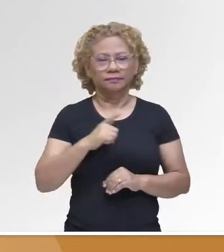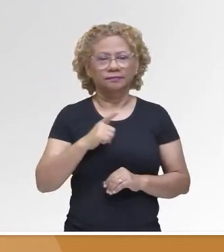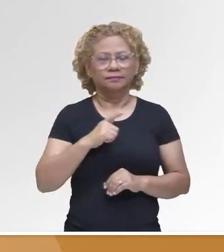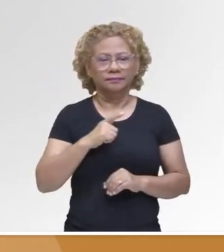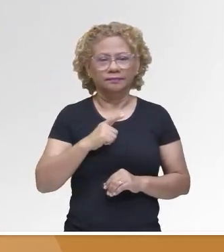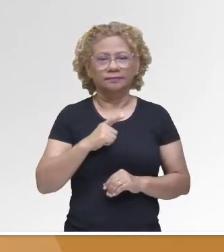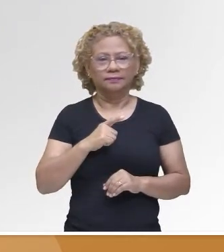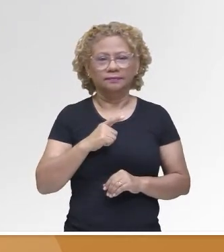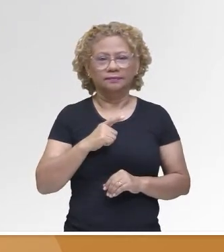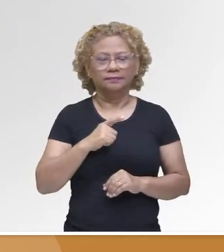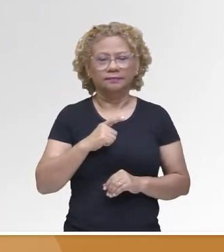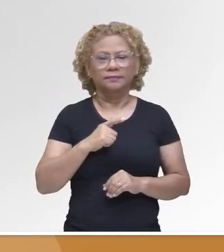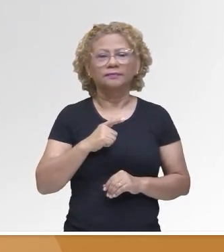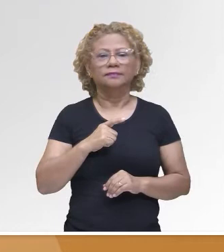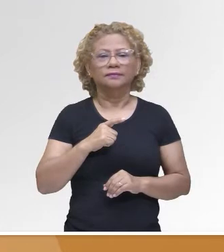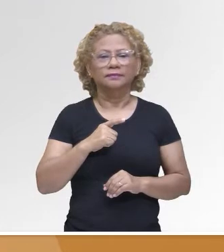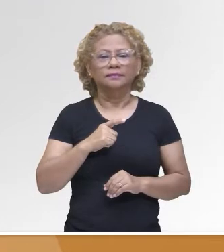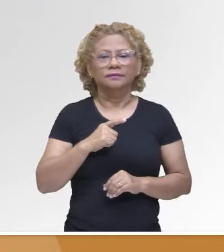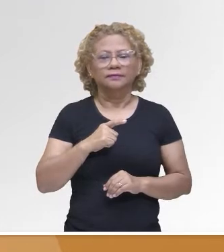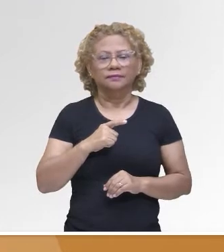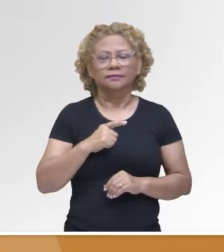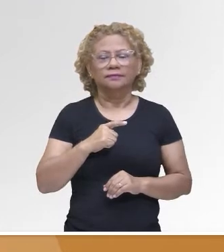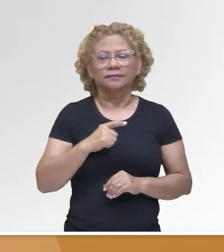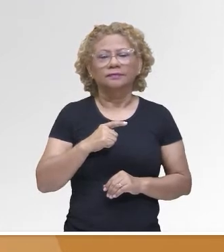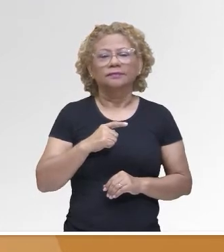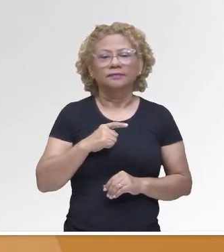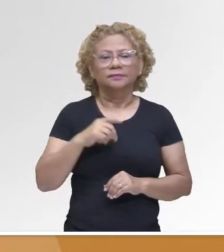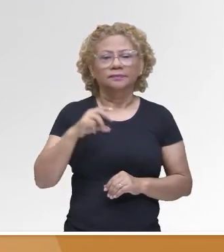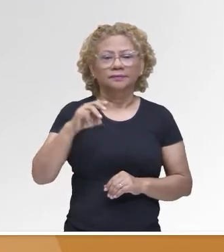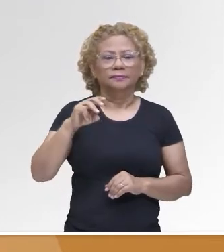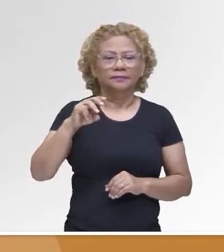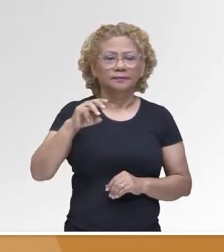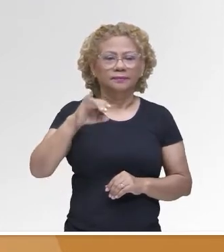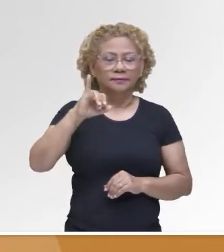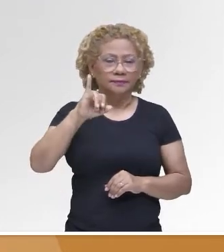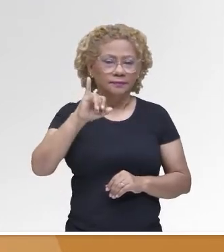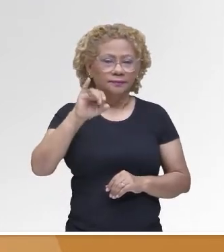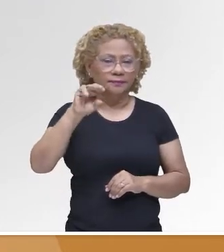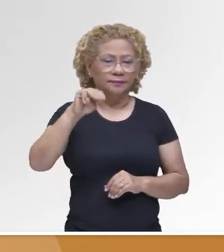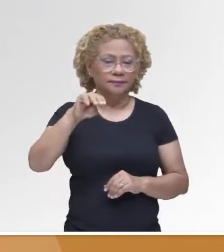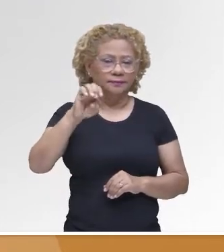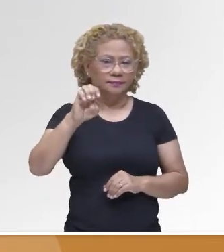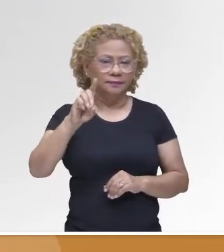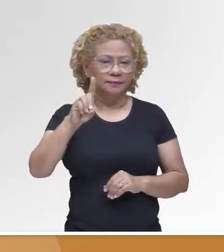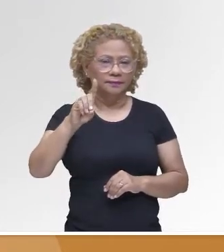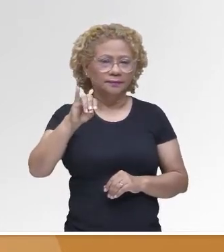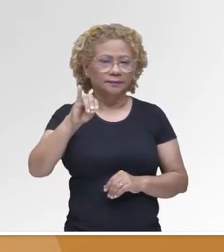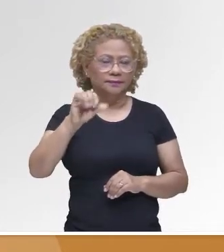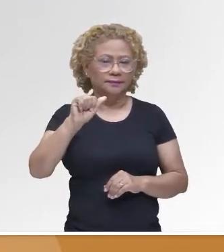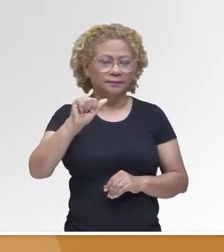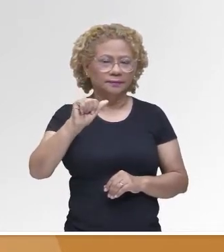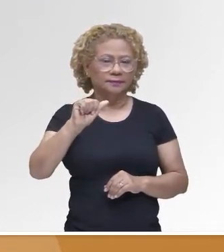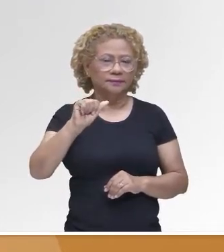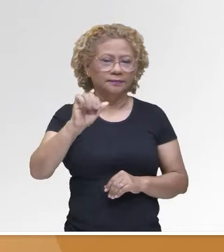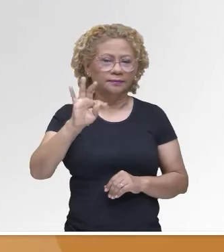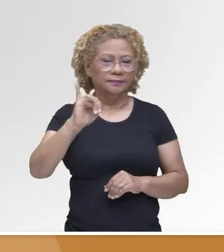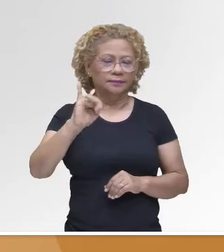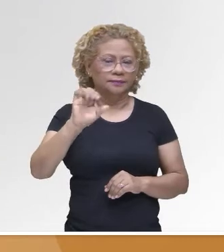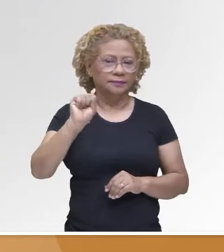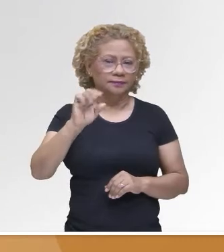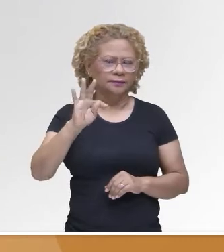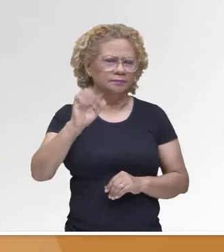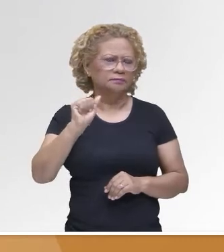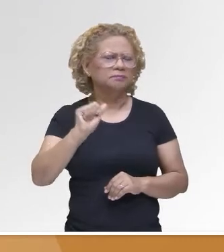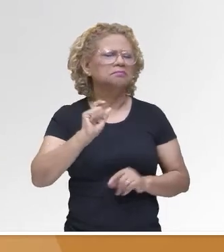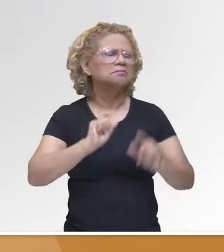imediatista. O caráter imediatista do senso comum, que, por exemplo, você tem uma dor de estômago, você